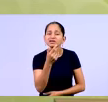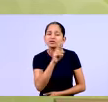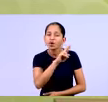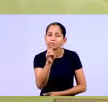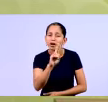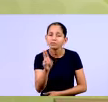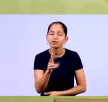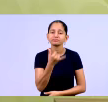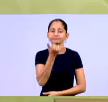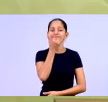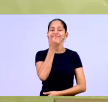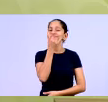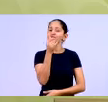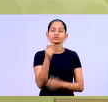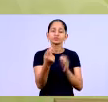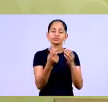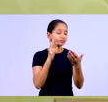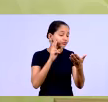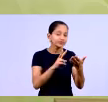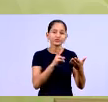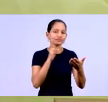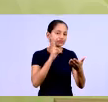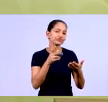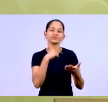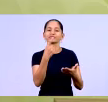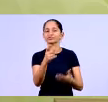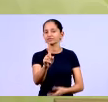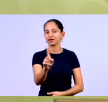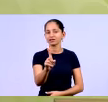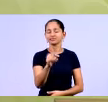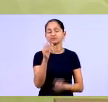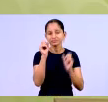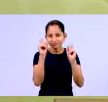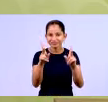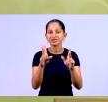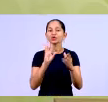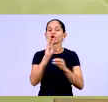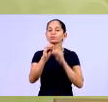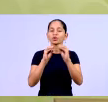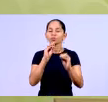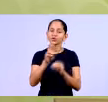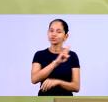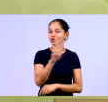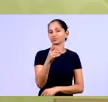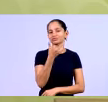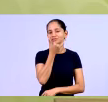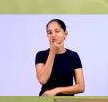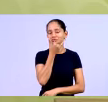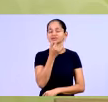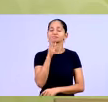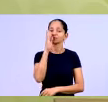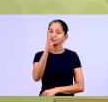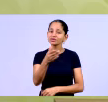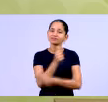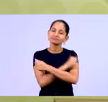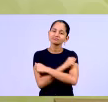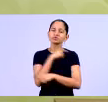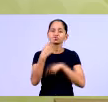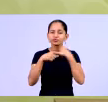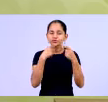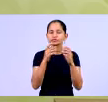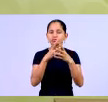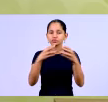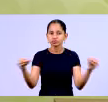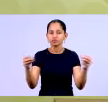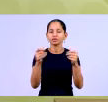falei, o sistema caiu e não deu tempo da gente estar colocando o nome de todo mundo e de todos os polos. Mas espero que todas as dúvidas tenham sido